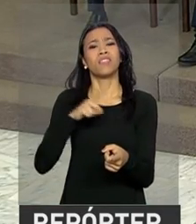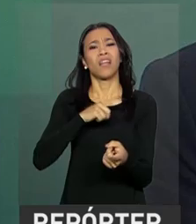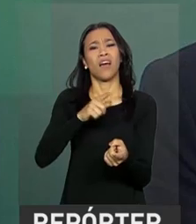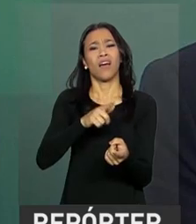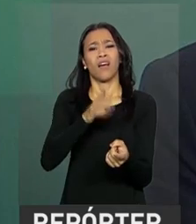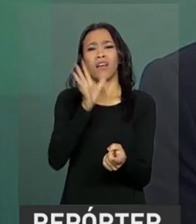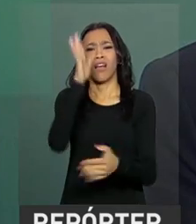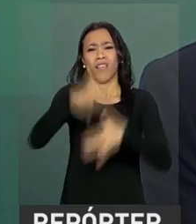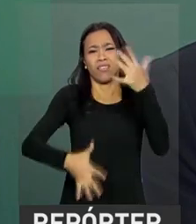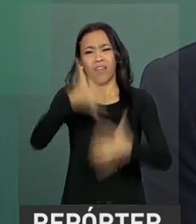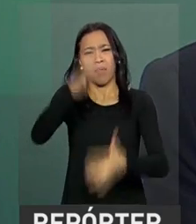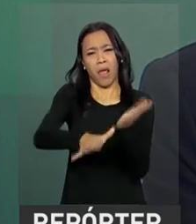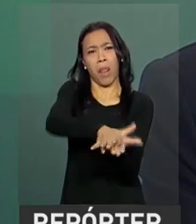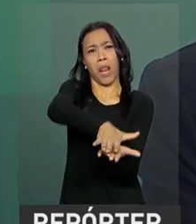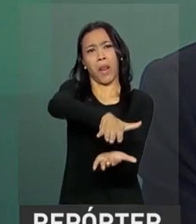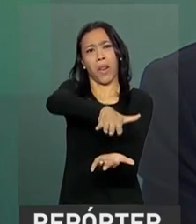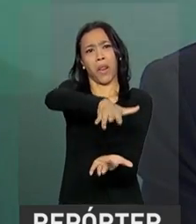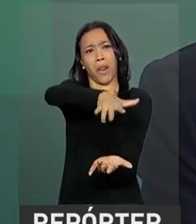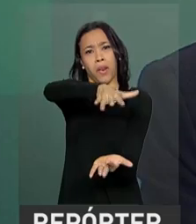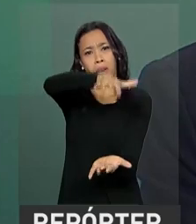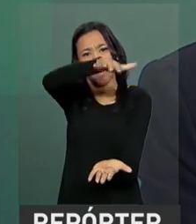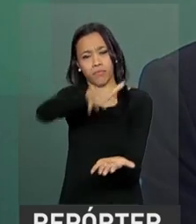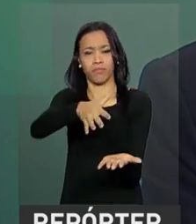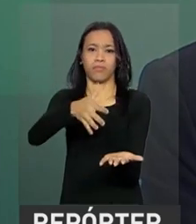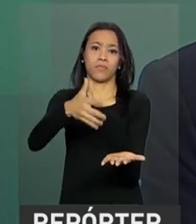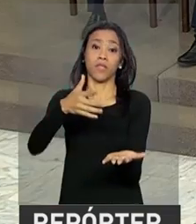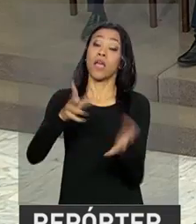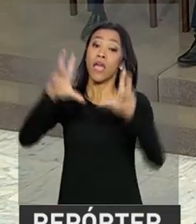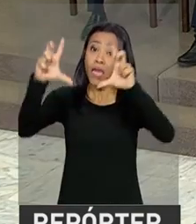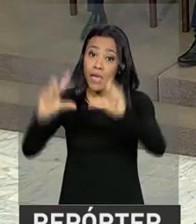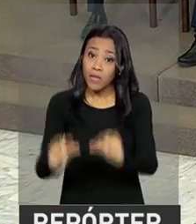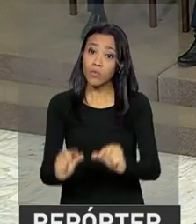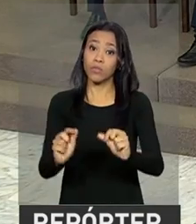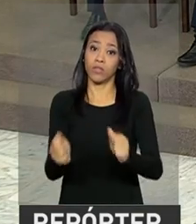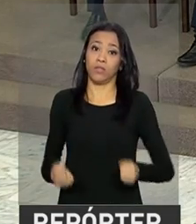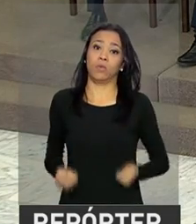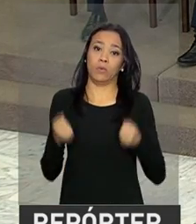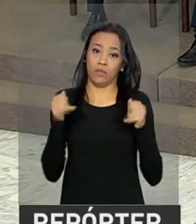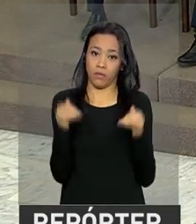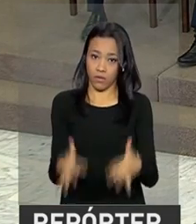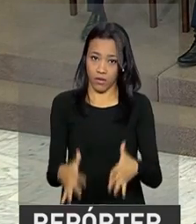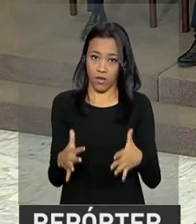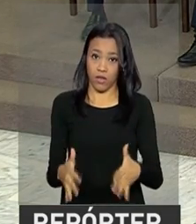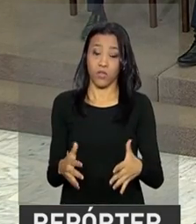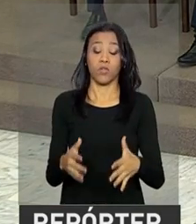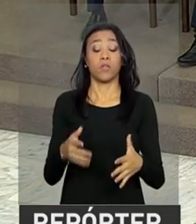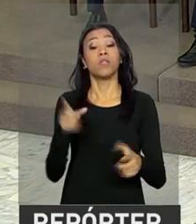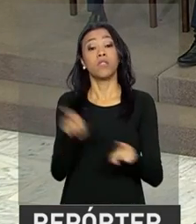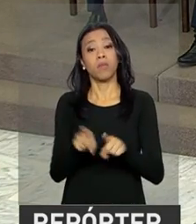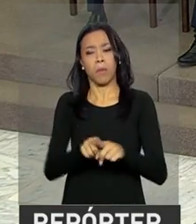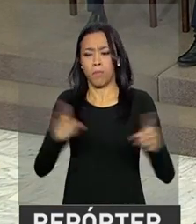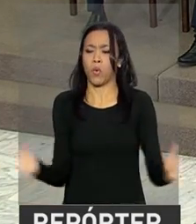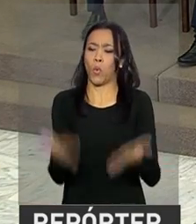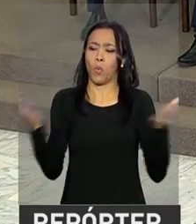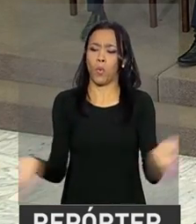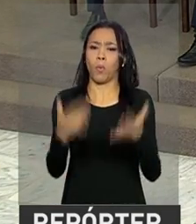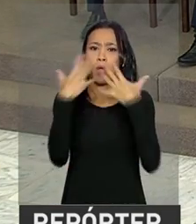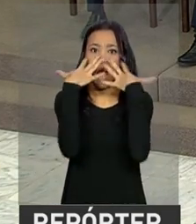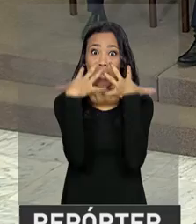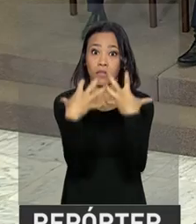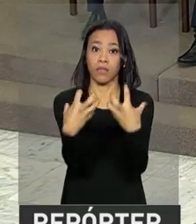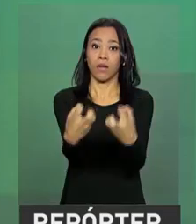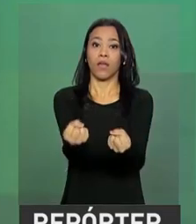desburocratiza redução de custos produtividade e atração de